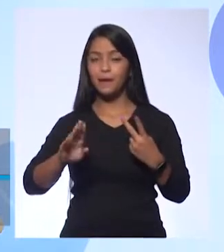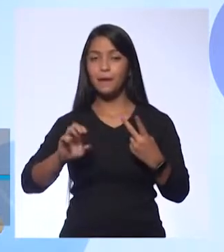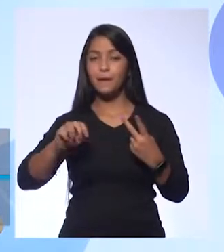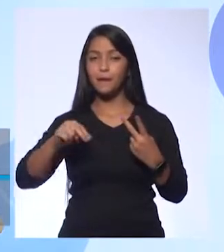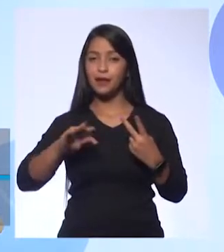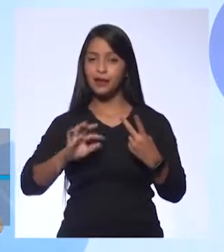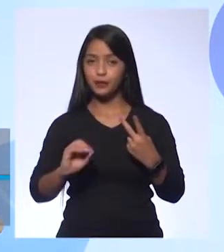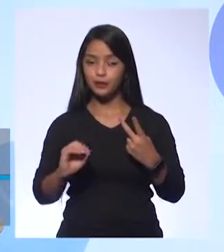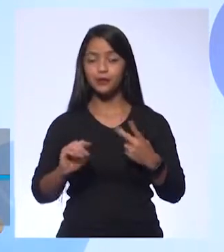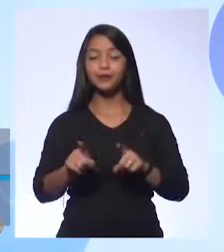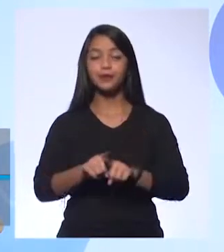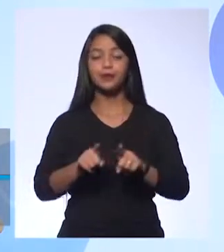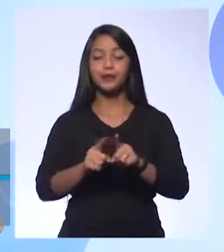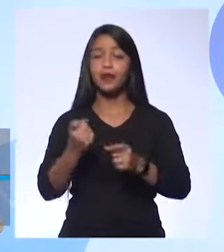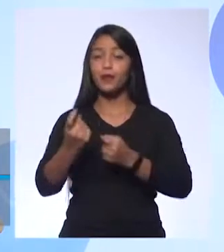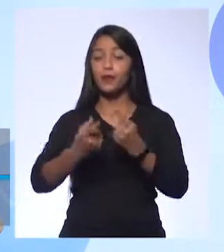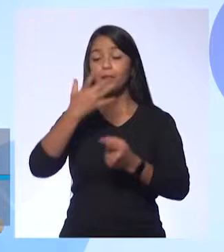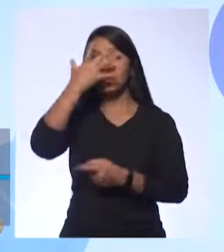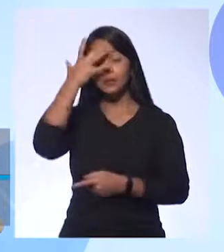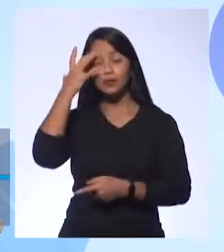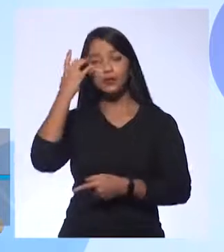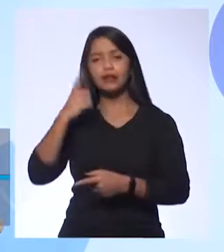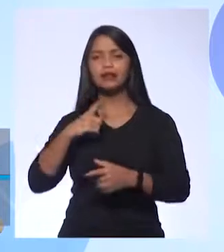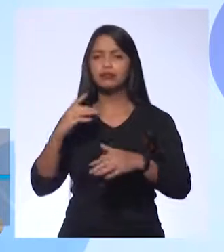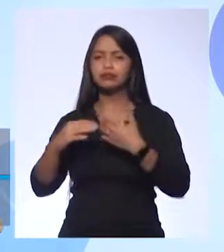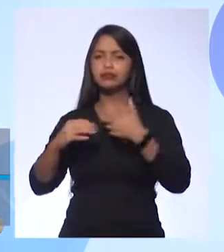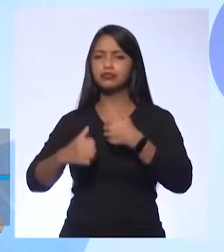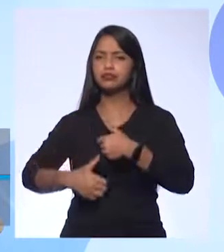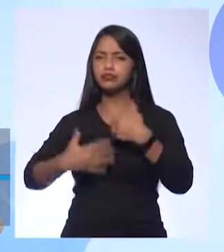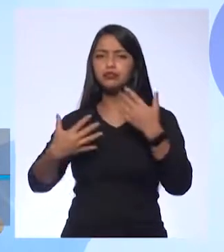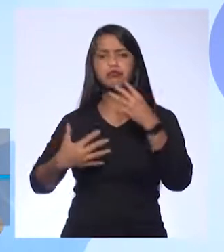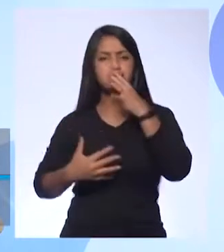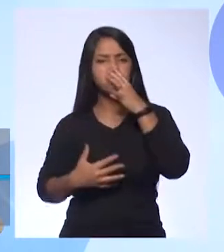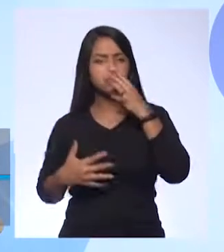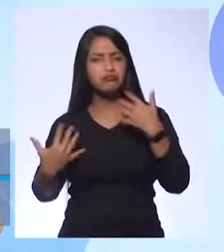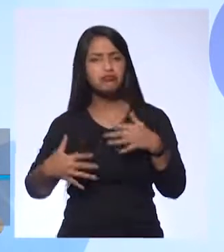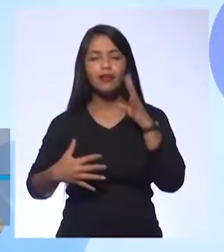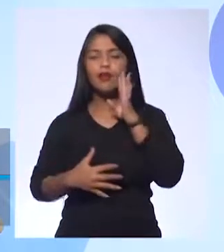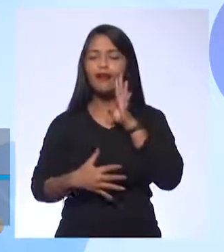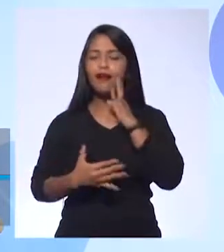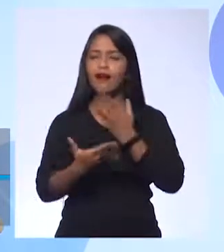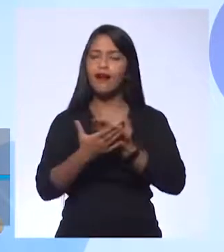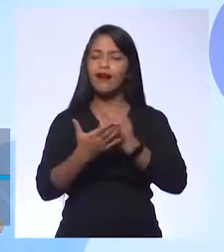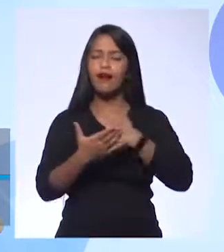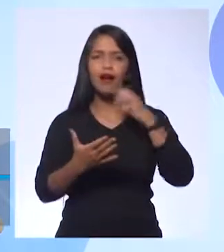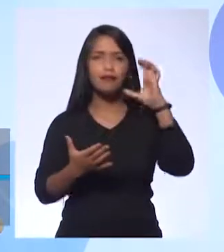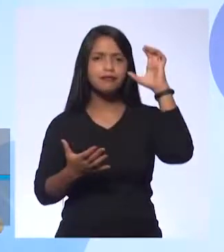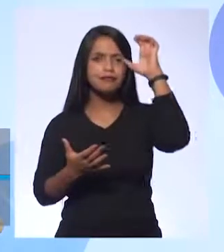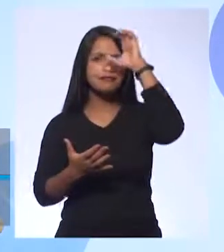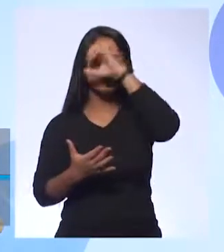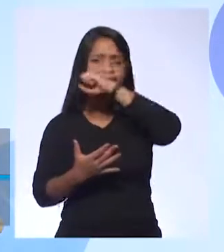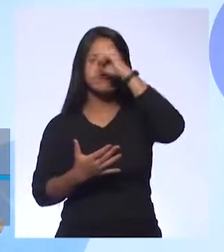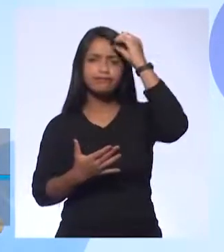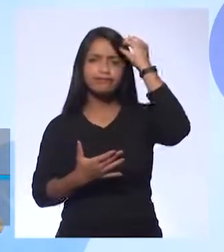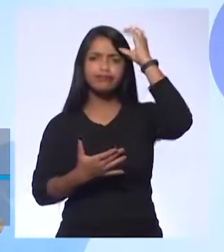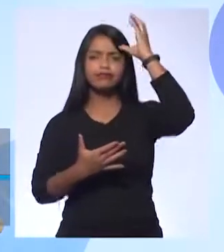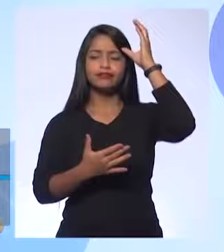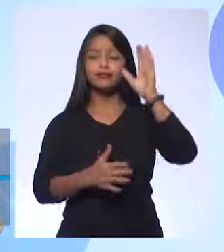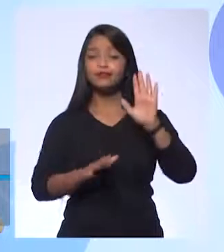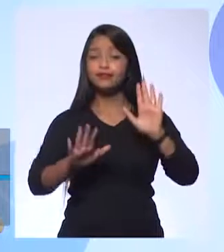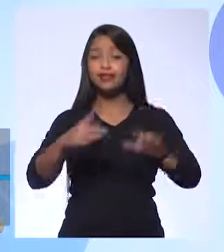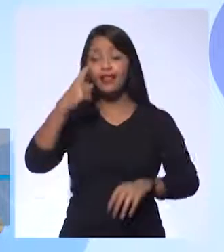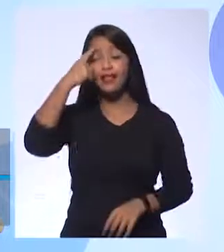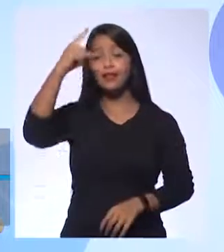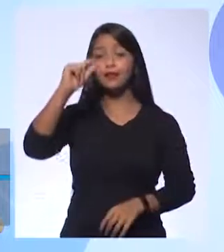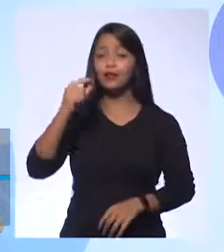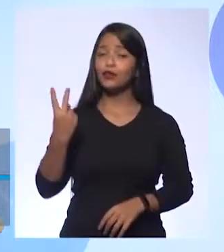E algumas pessoas aqui se manifestando, falando, poxa, que bacana, e aprendo muito com vocês e tal. A gente, só lembrando, né, Ed, a gente sempre fala isso aqui, a